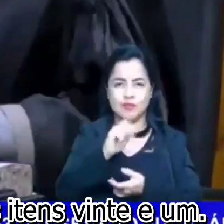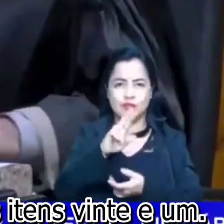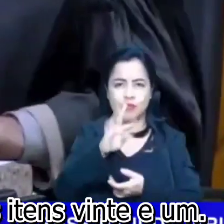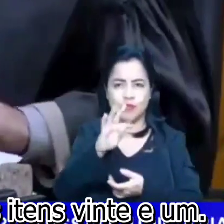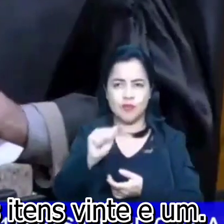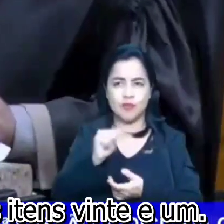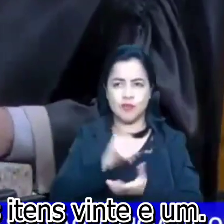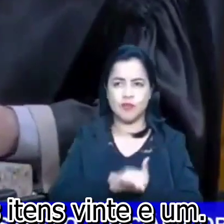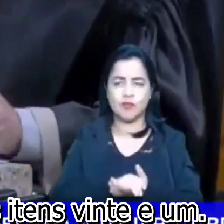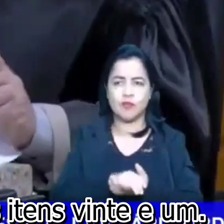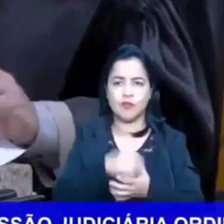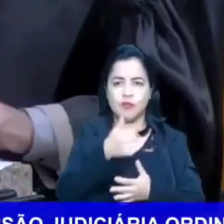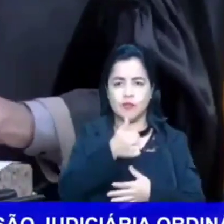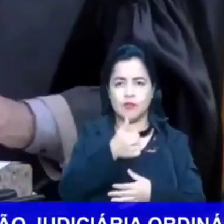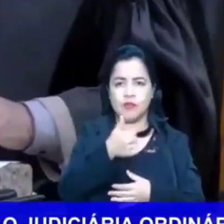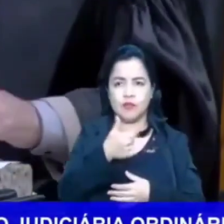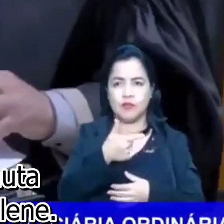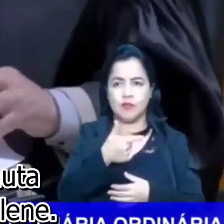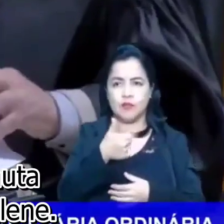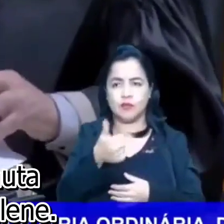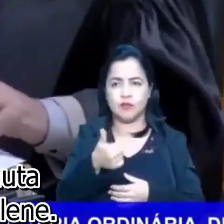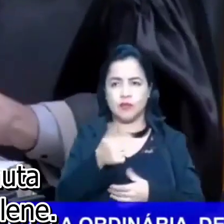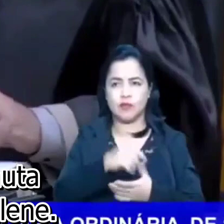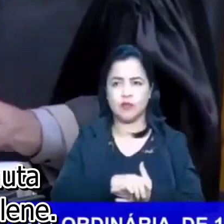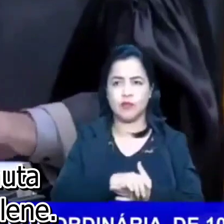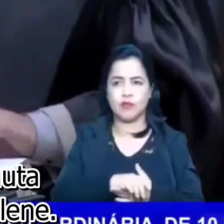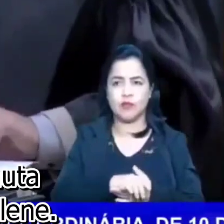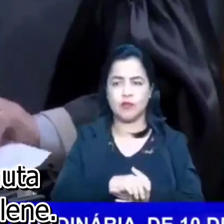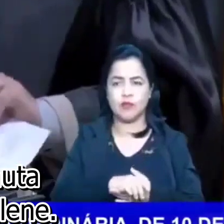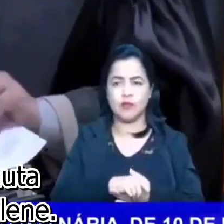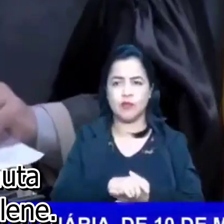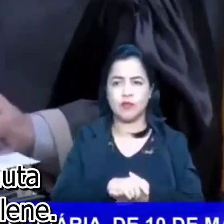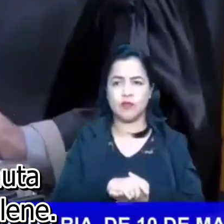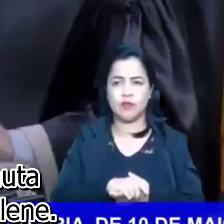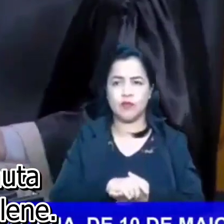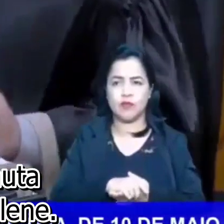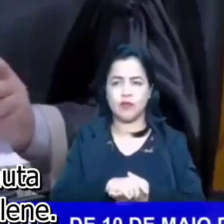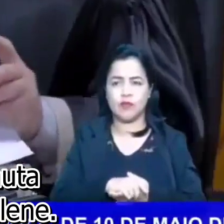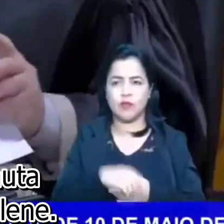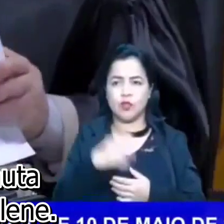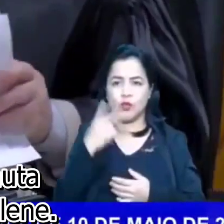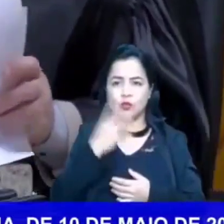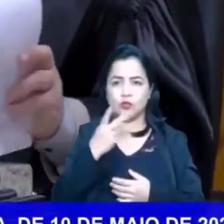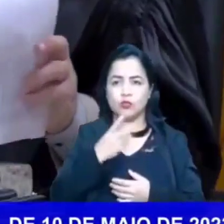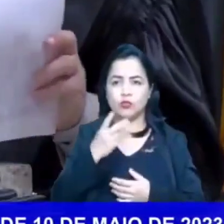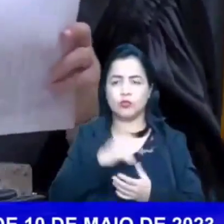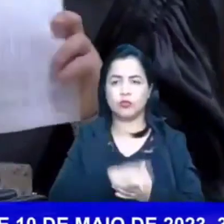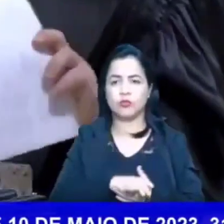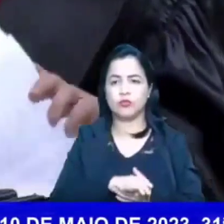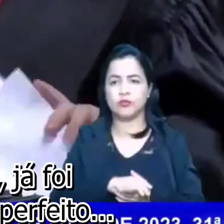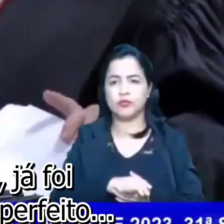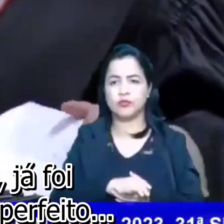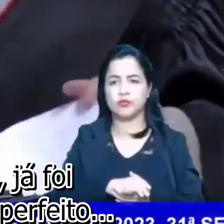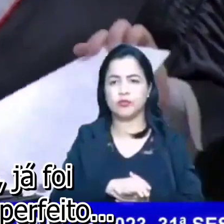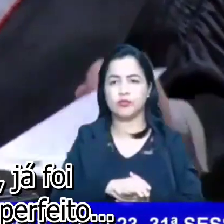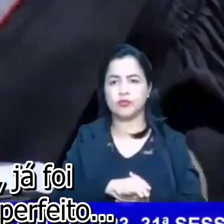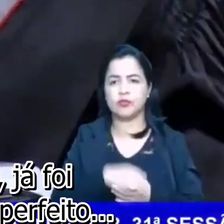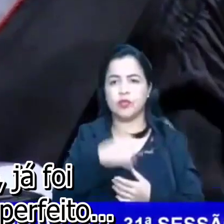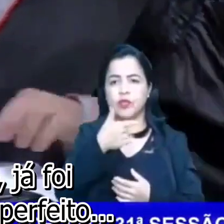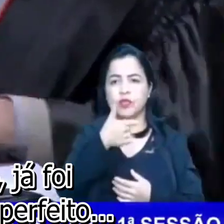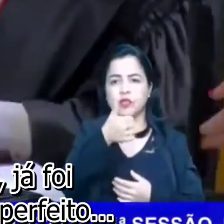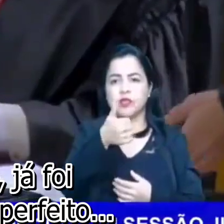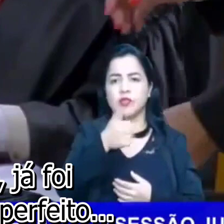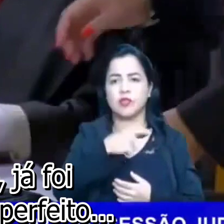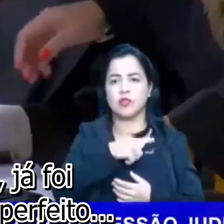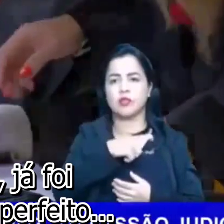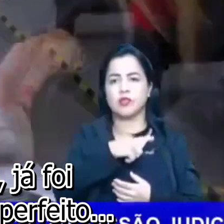itens 21. Desembargador João Lages. Esses itens 21 eles estão nessa pauta, porque eu estou com duas pautas aqui, Belém. Esse item 21